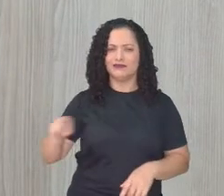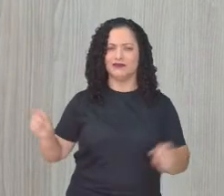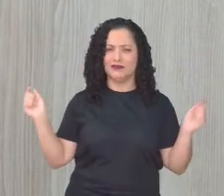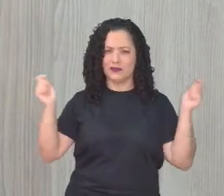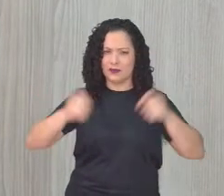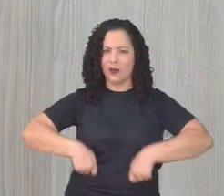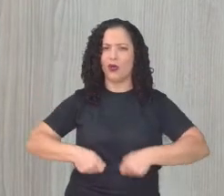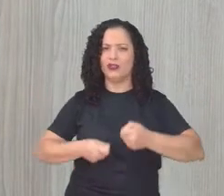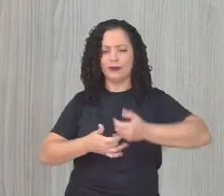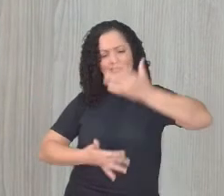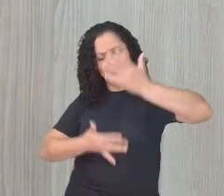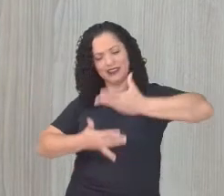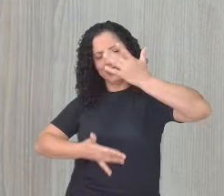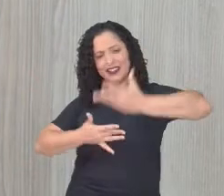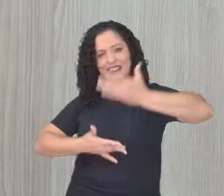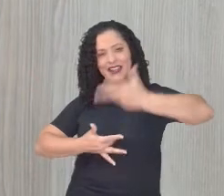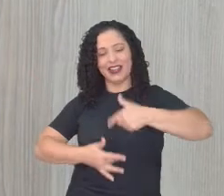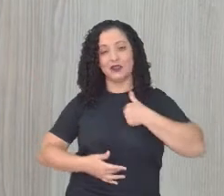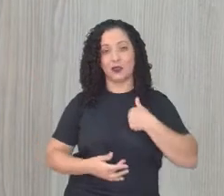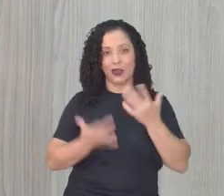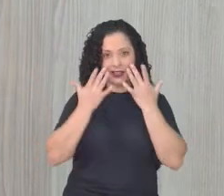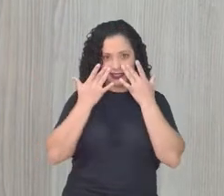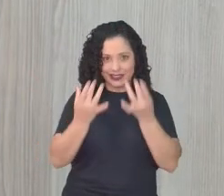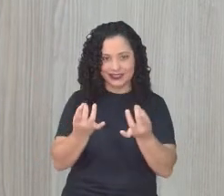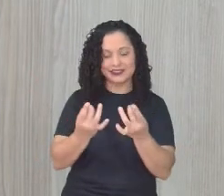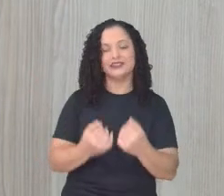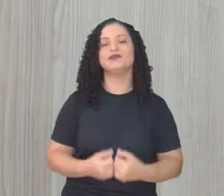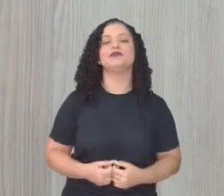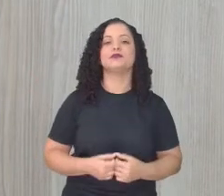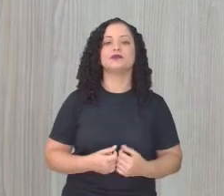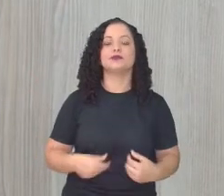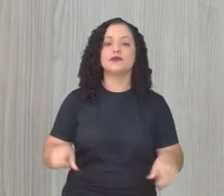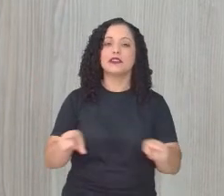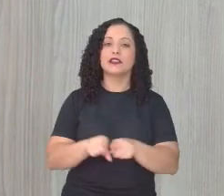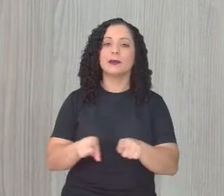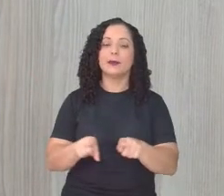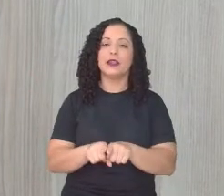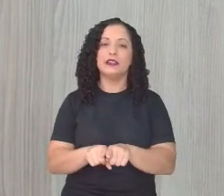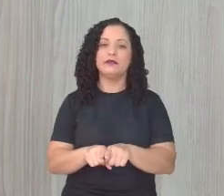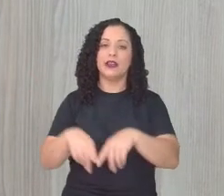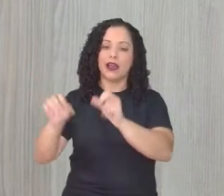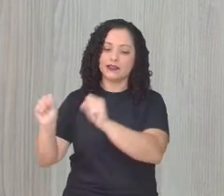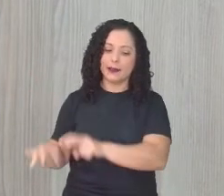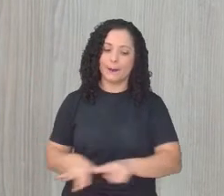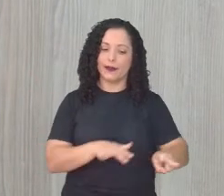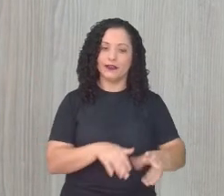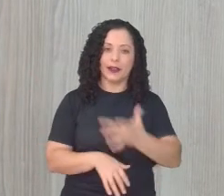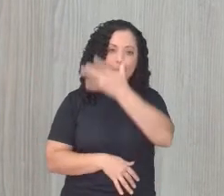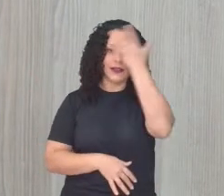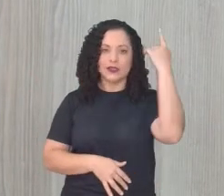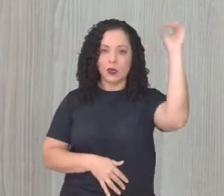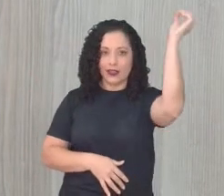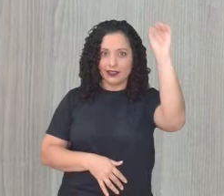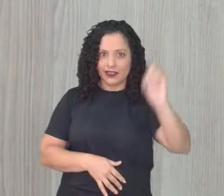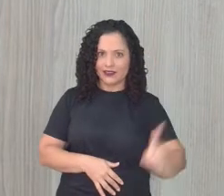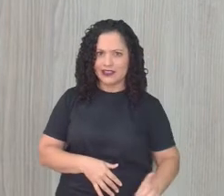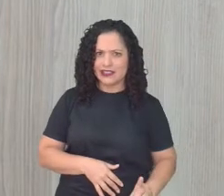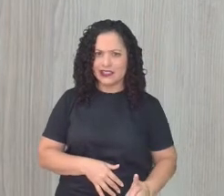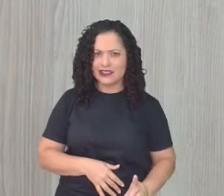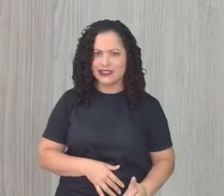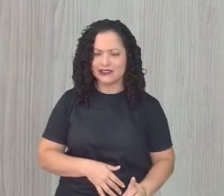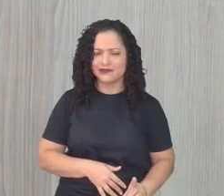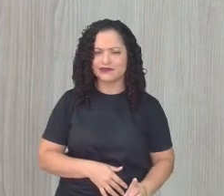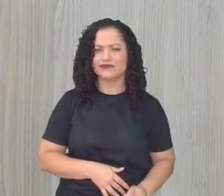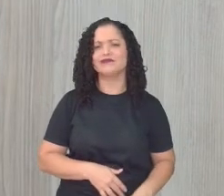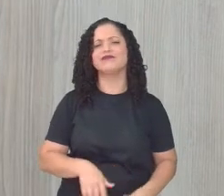aí também no chat, que eu estou aqui já atenta. E em relação à questão da semana da pessoa com deficiência intelectual